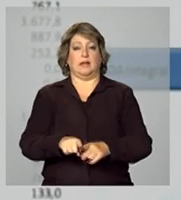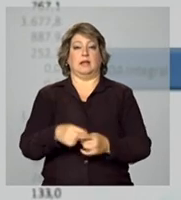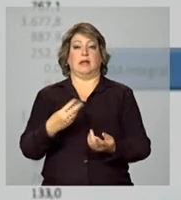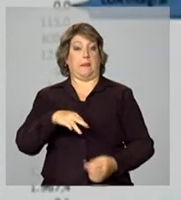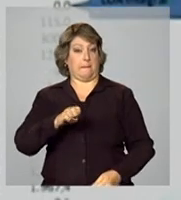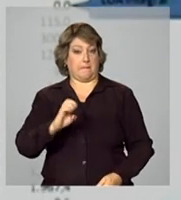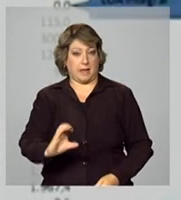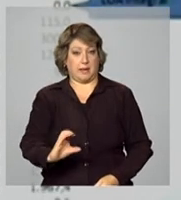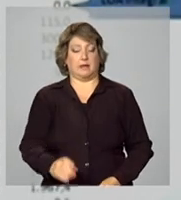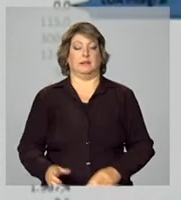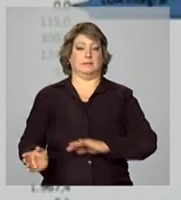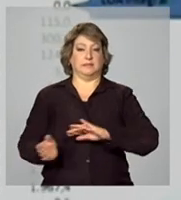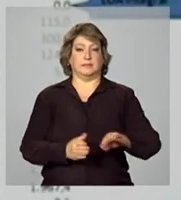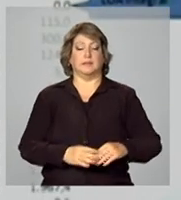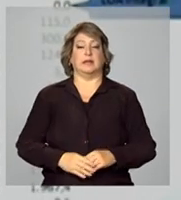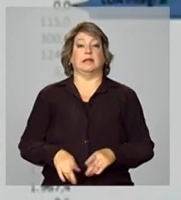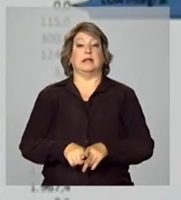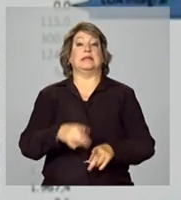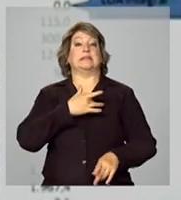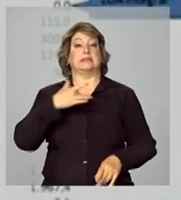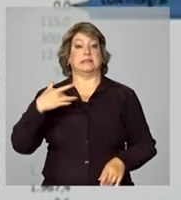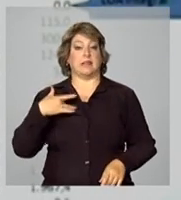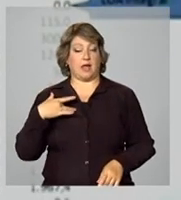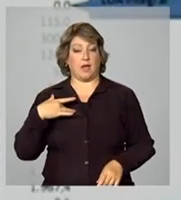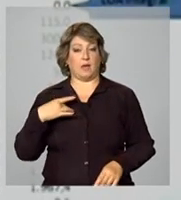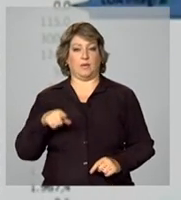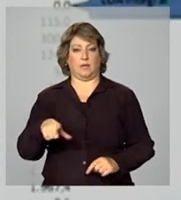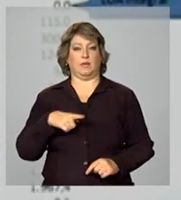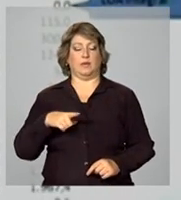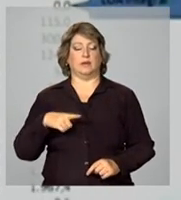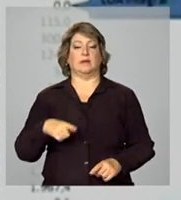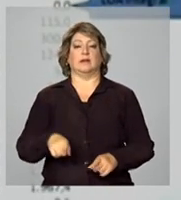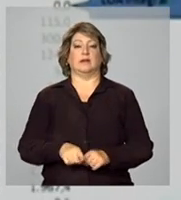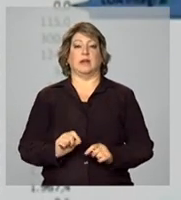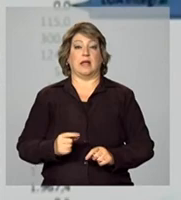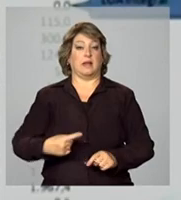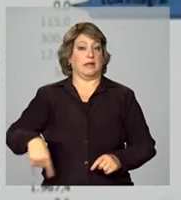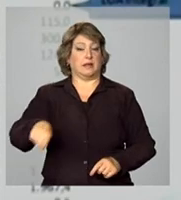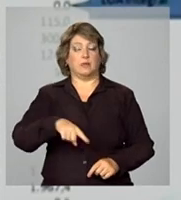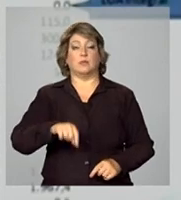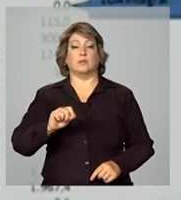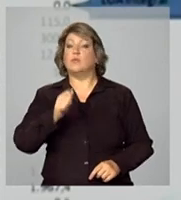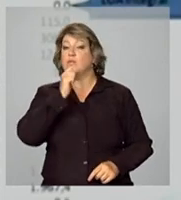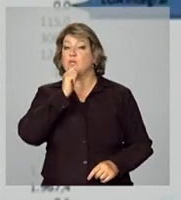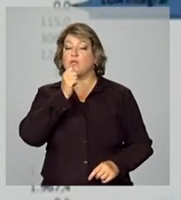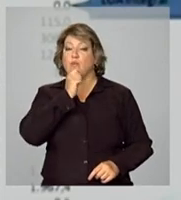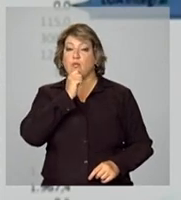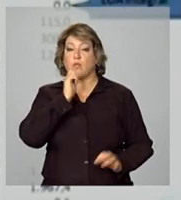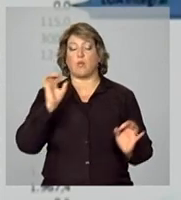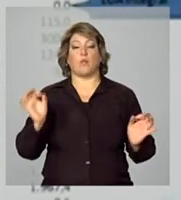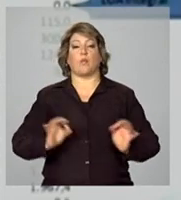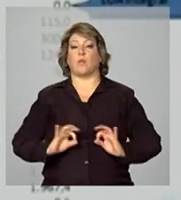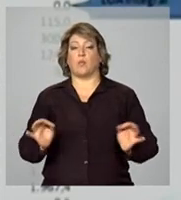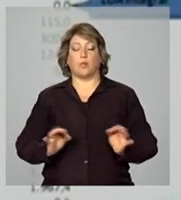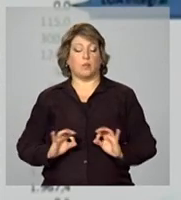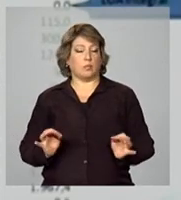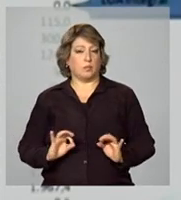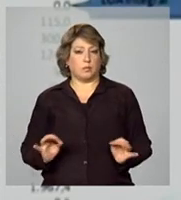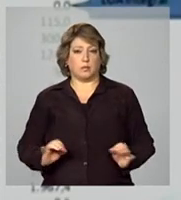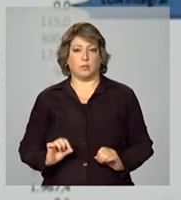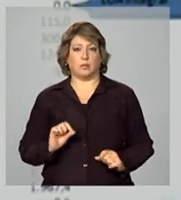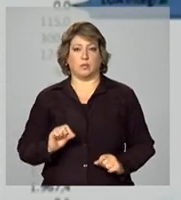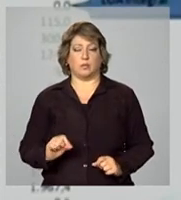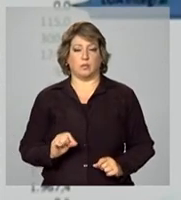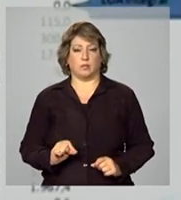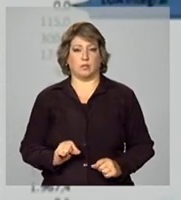nesse quadro pode passar e saúde no quadro seguinte não tem nenhum nenhum contingenciamento